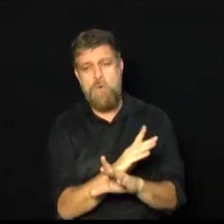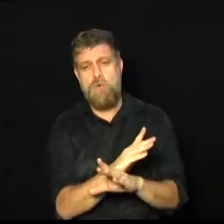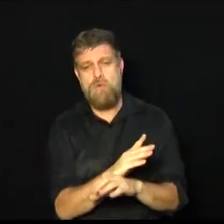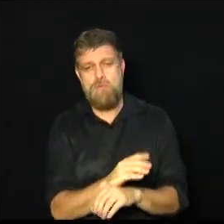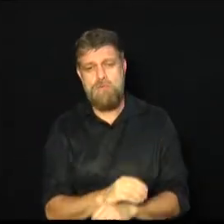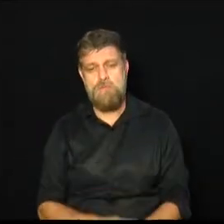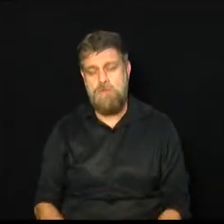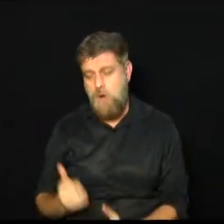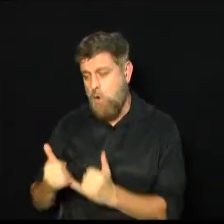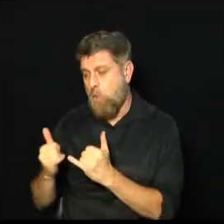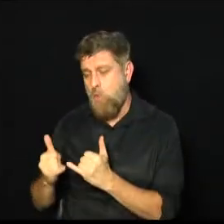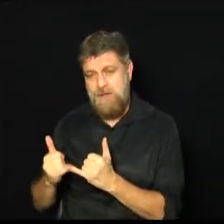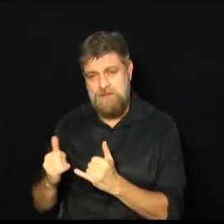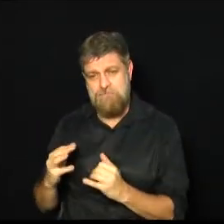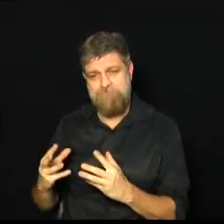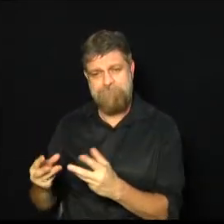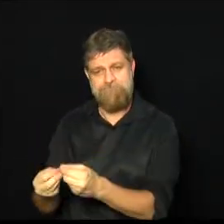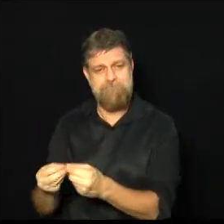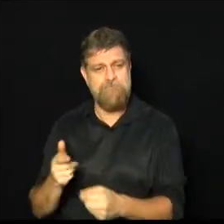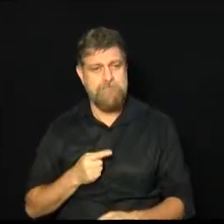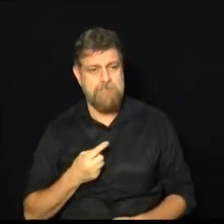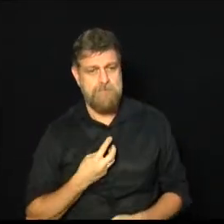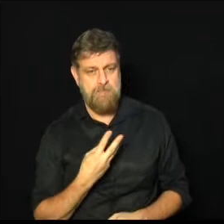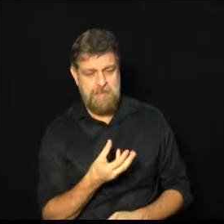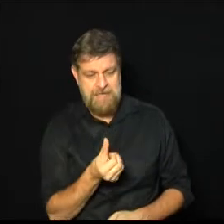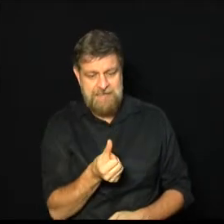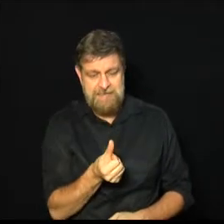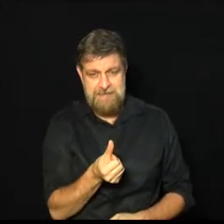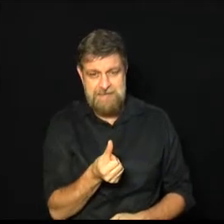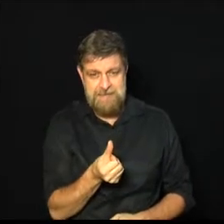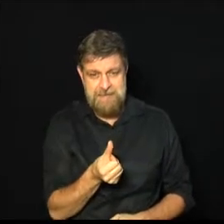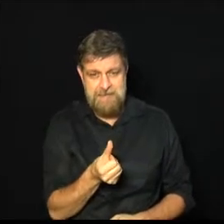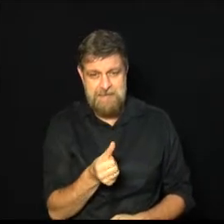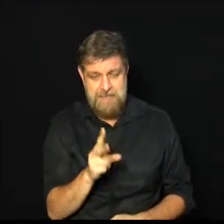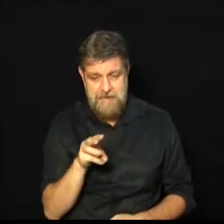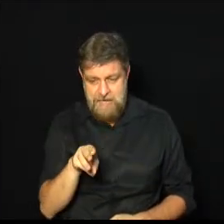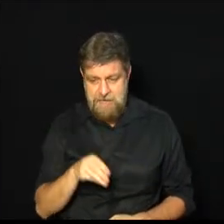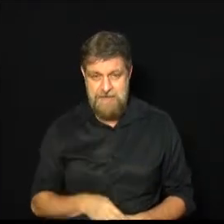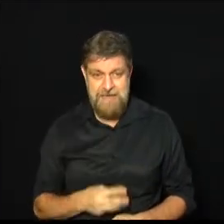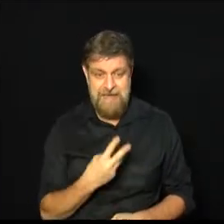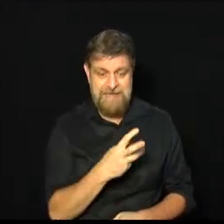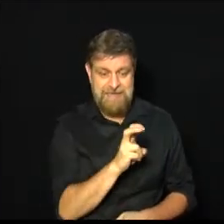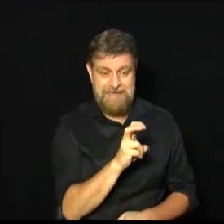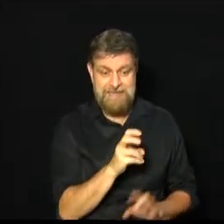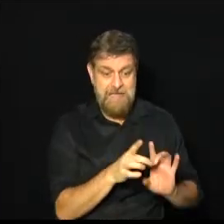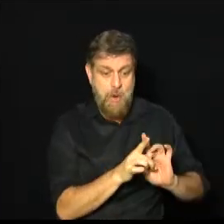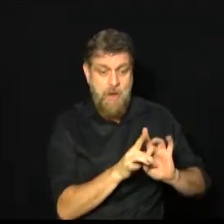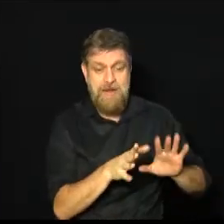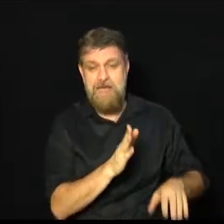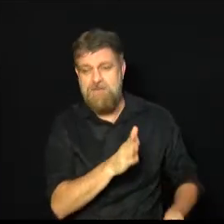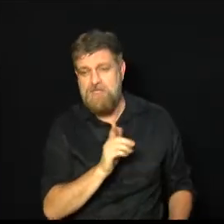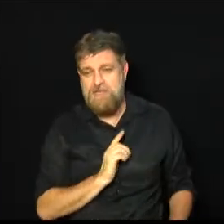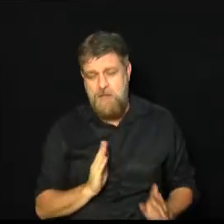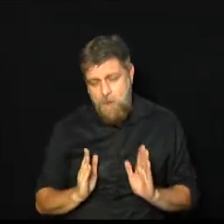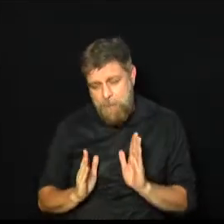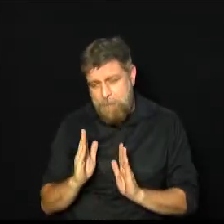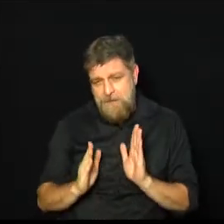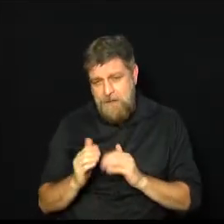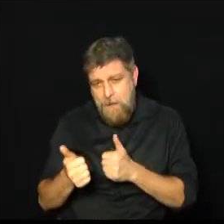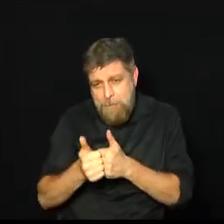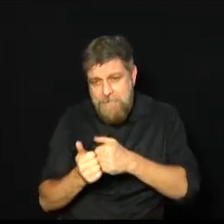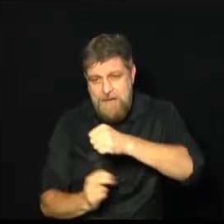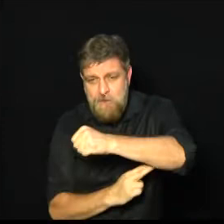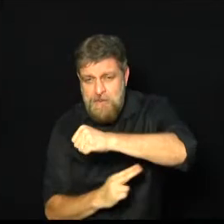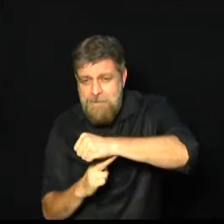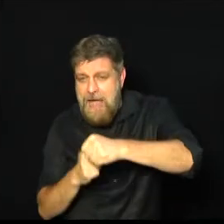tudo. E dos 36,6 quilômetros, quase 35 liberados. Tem alguns trechinhos próximos de viadutos